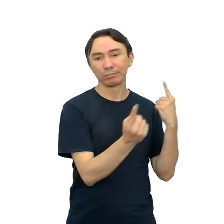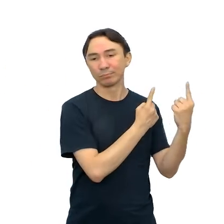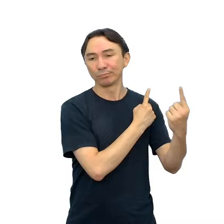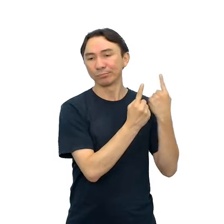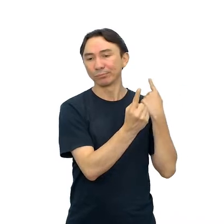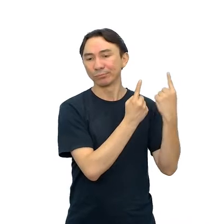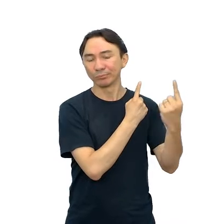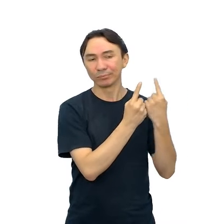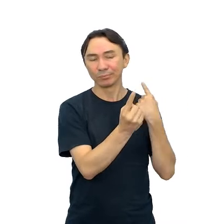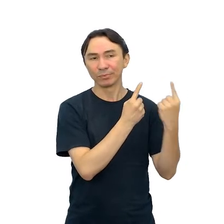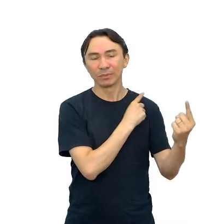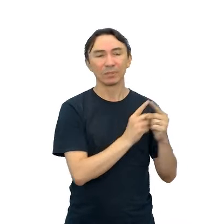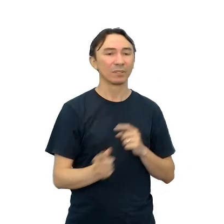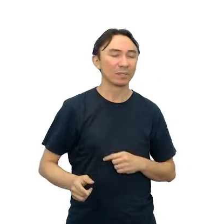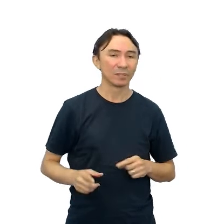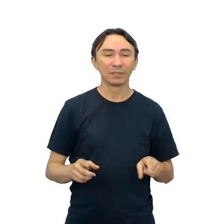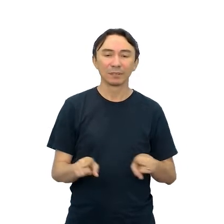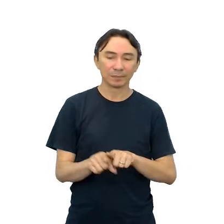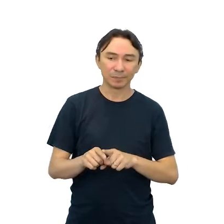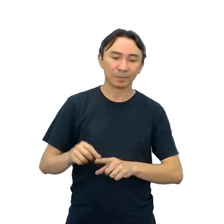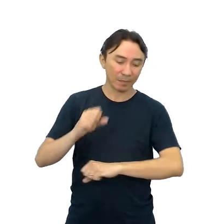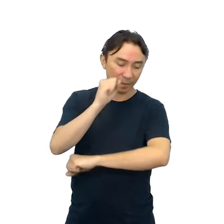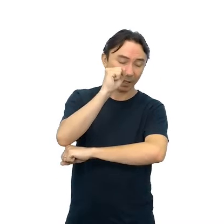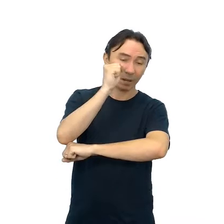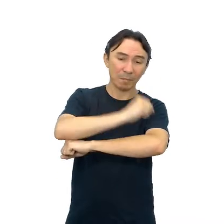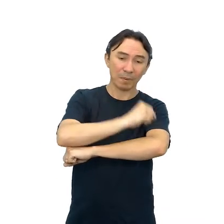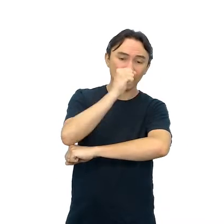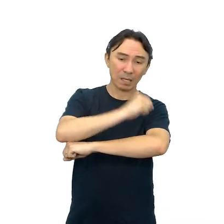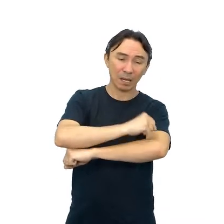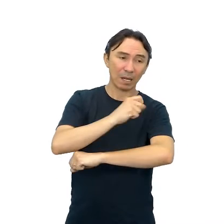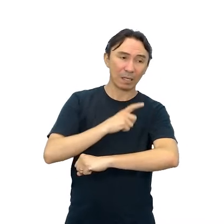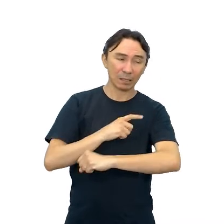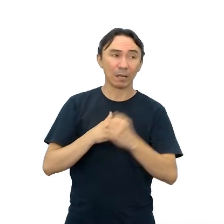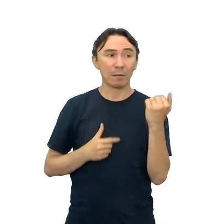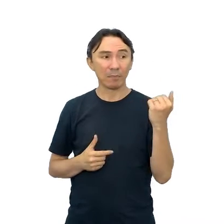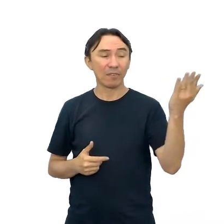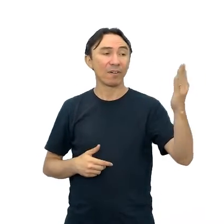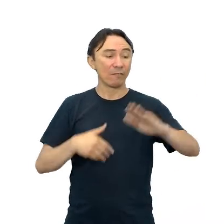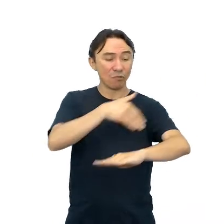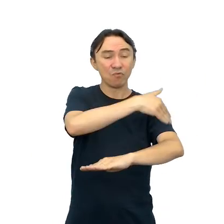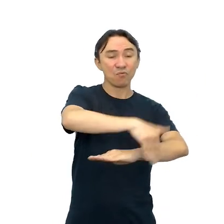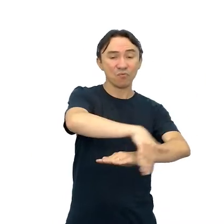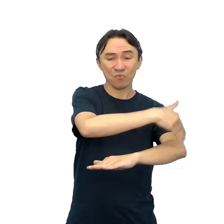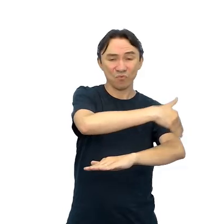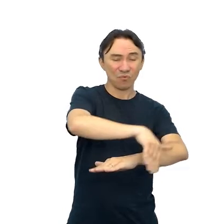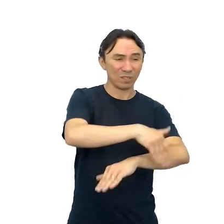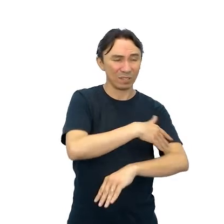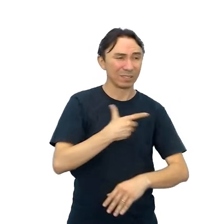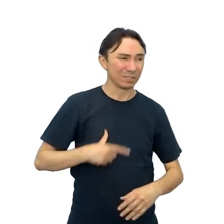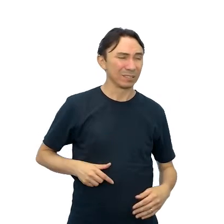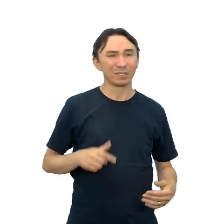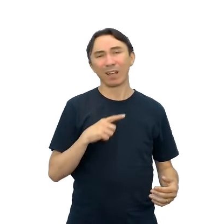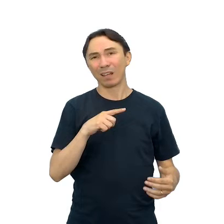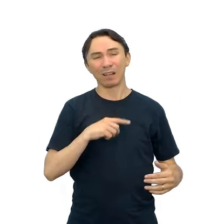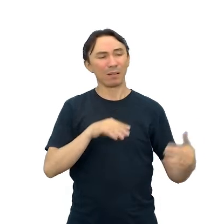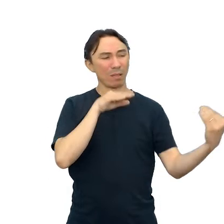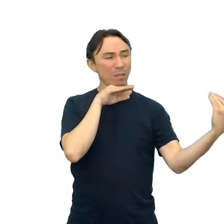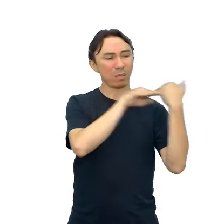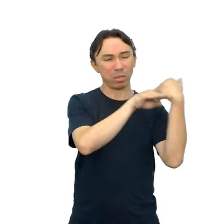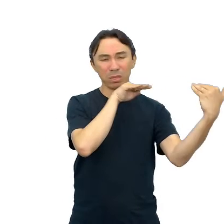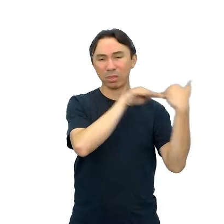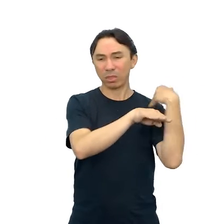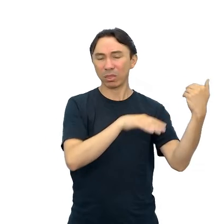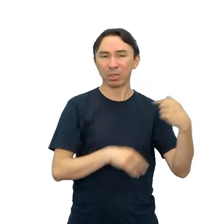janela dá de encontro ali com a rua, a gente tem os distratores lá dos transeuntes, dos carros,